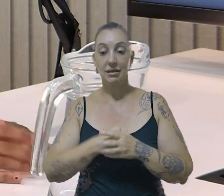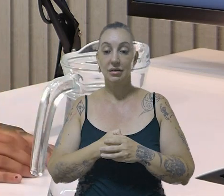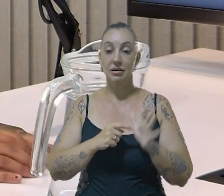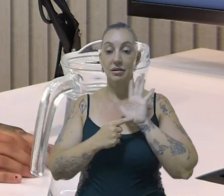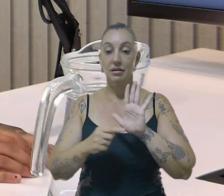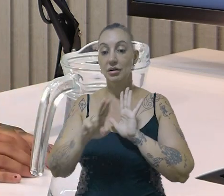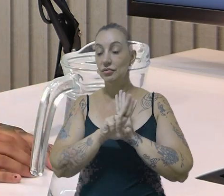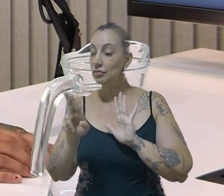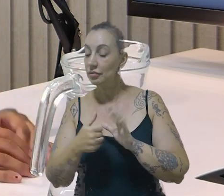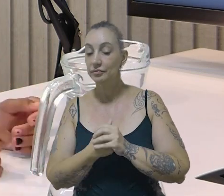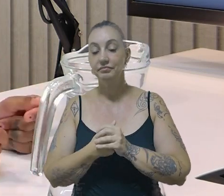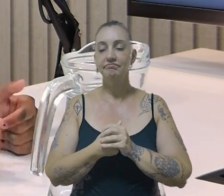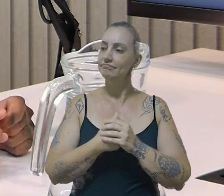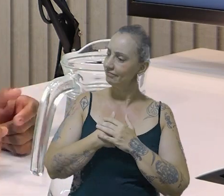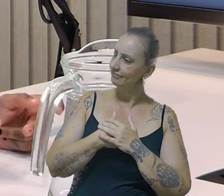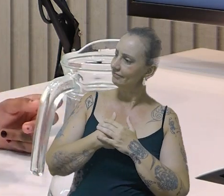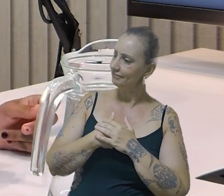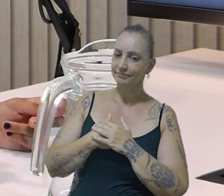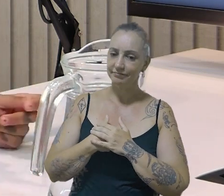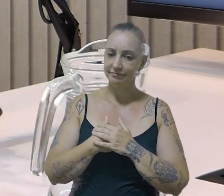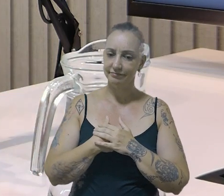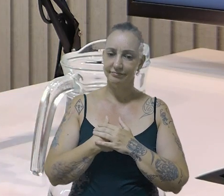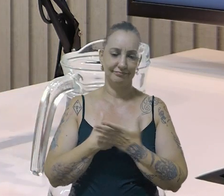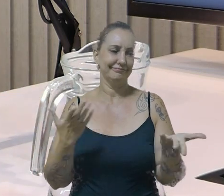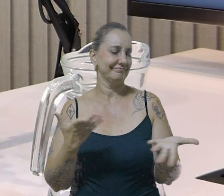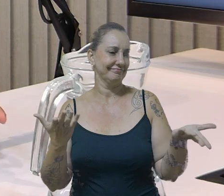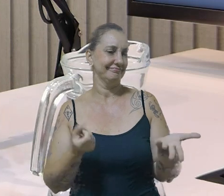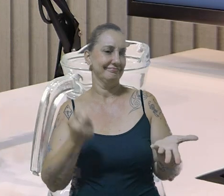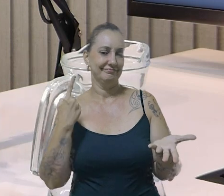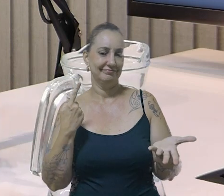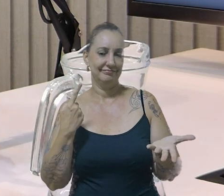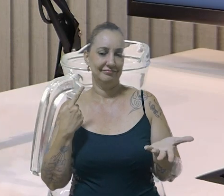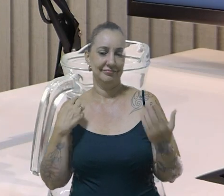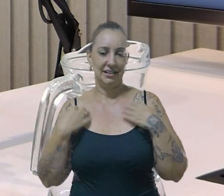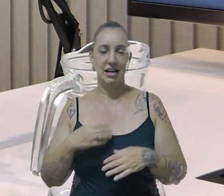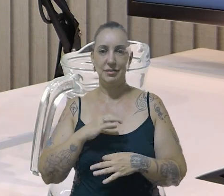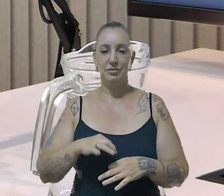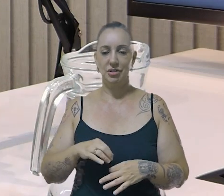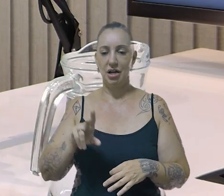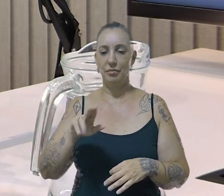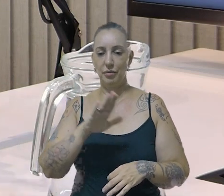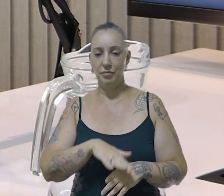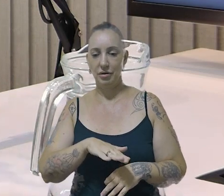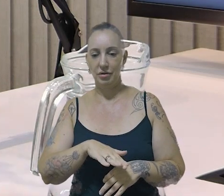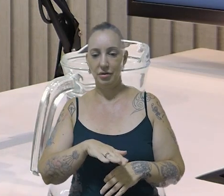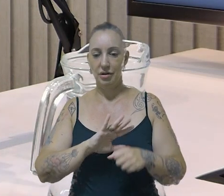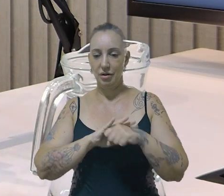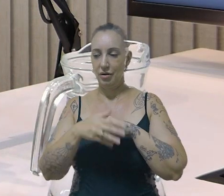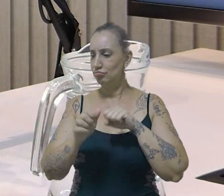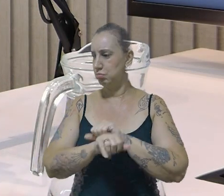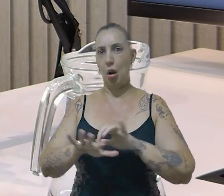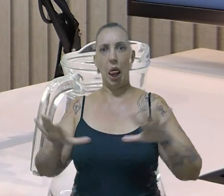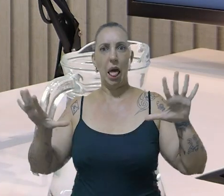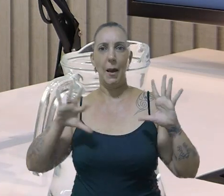o seu nome aí eu assim em casa de pijama com meu irmão pequeno e o coronavírus arrebentando o